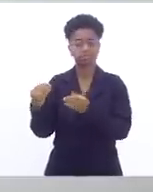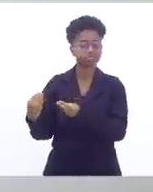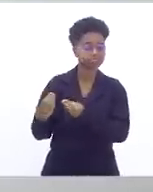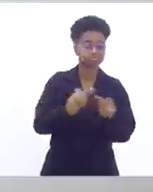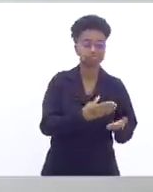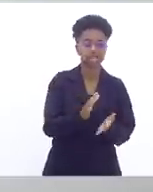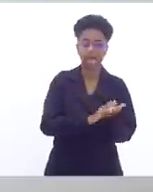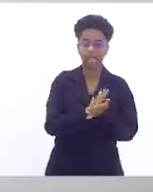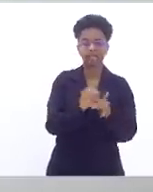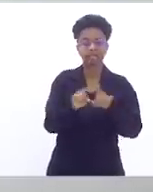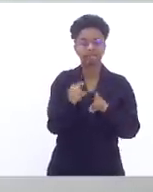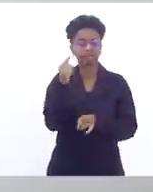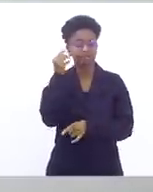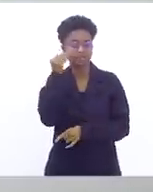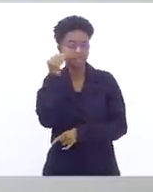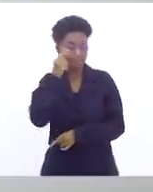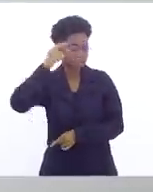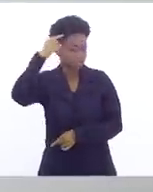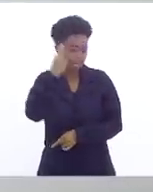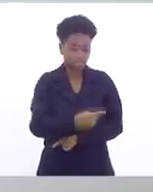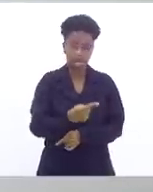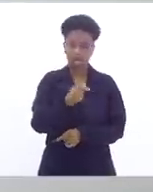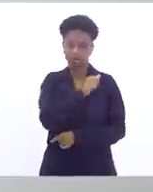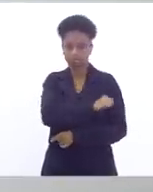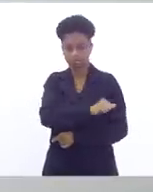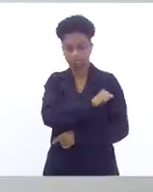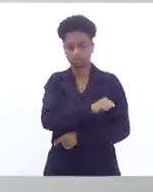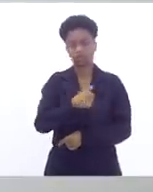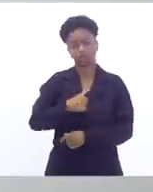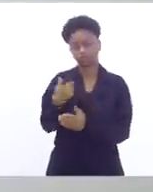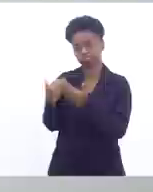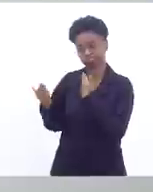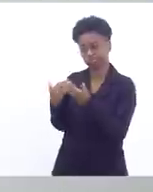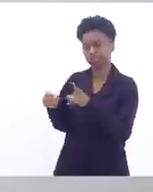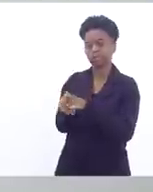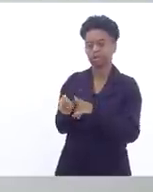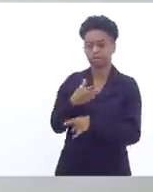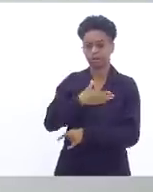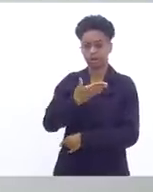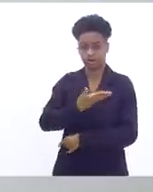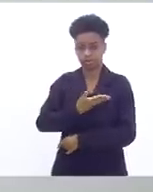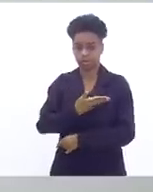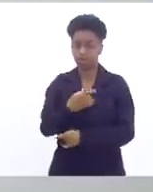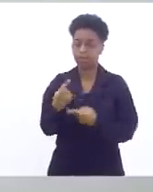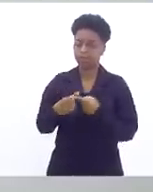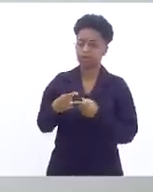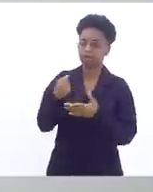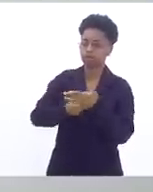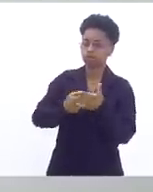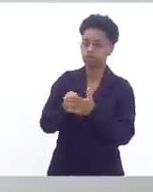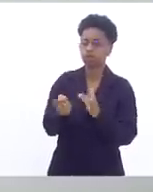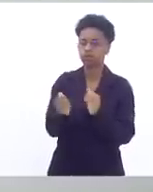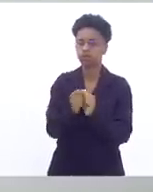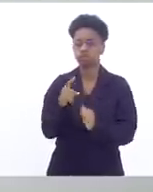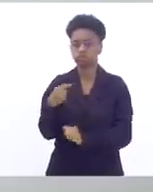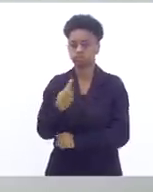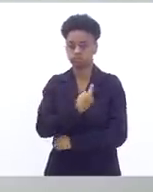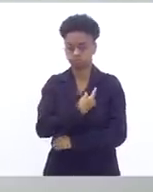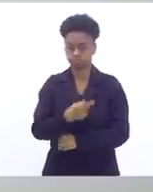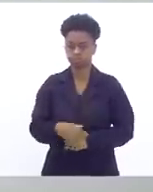estado né sempre falo com meu amigo Portugal que um grande defensor também grande parceiro que brigou junto conosco aqui